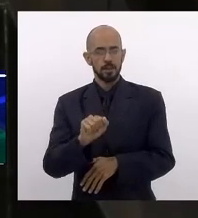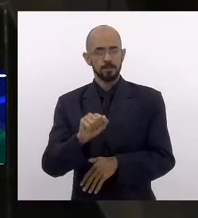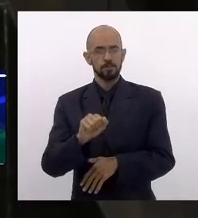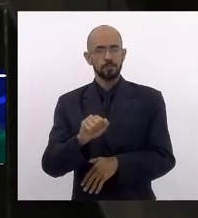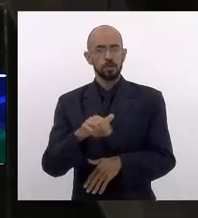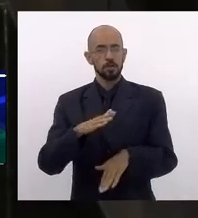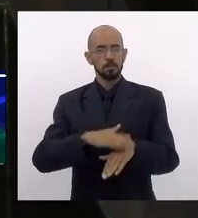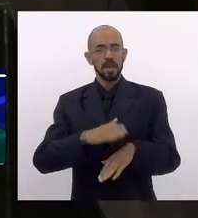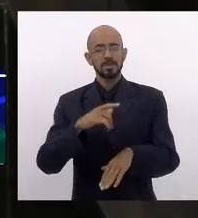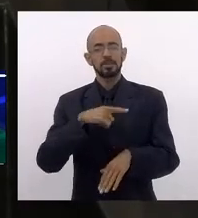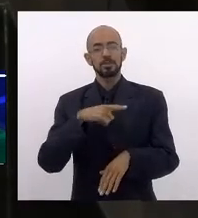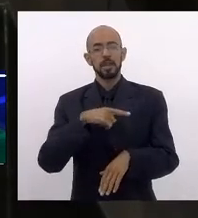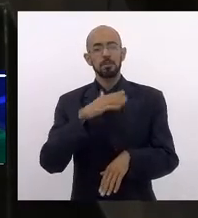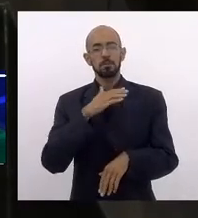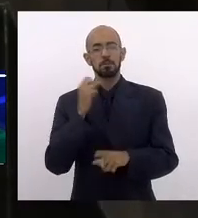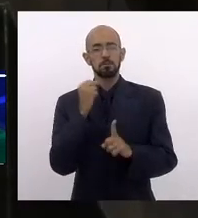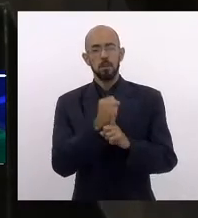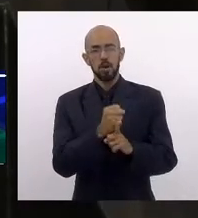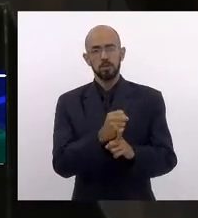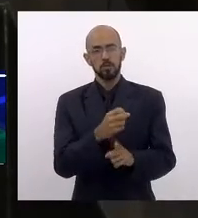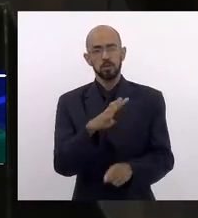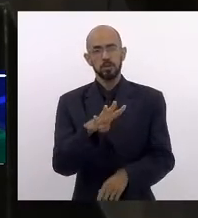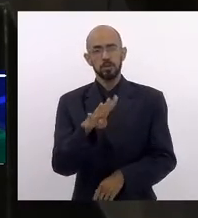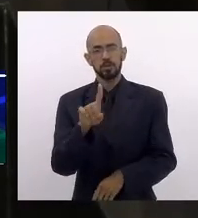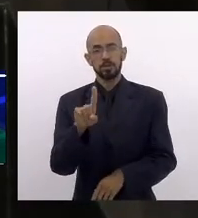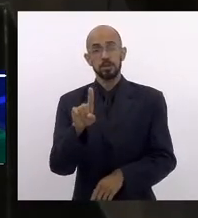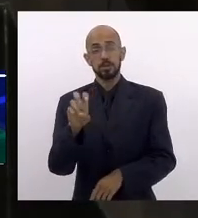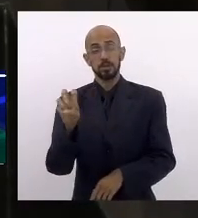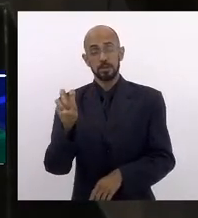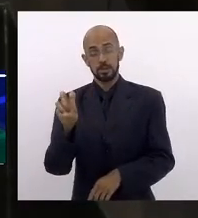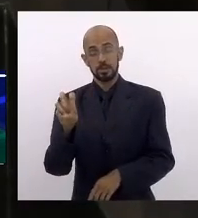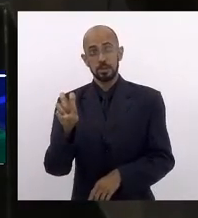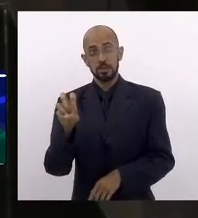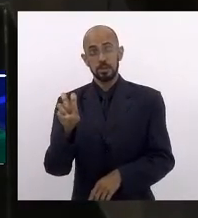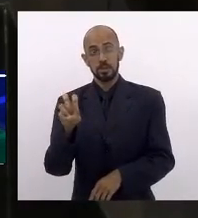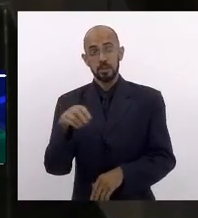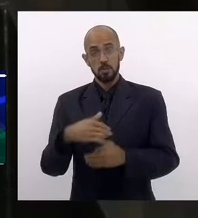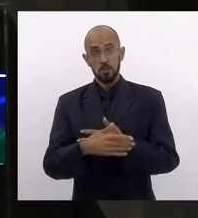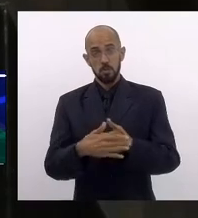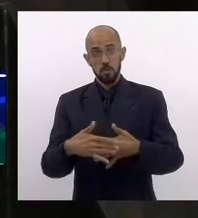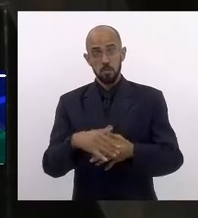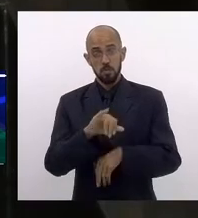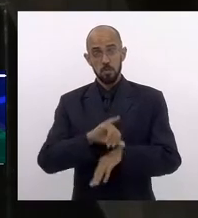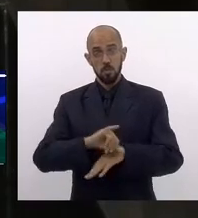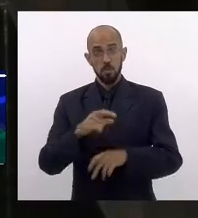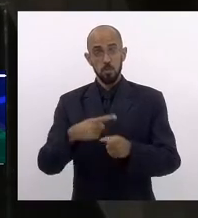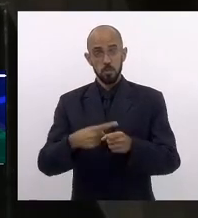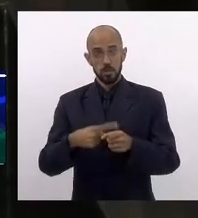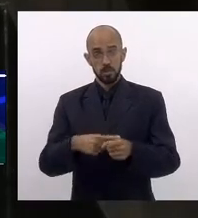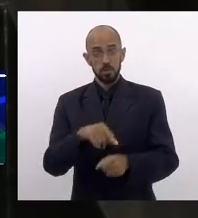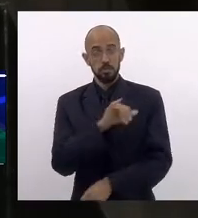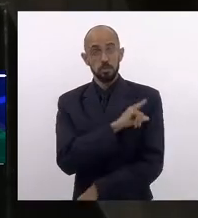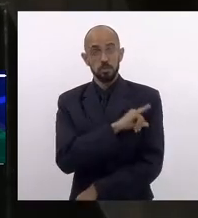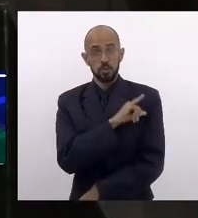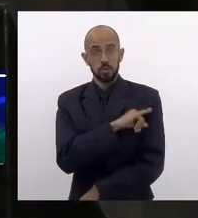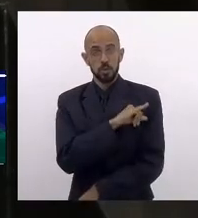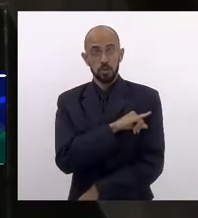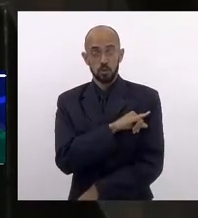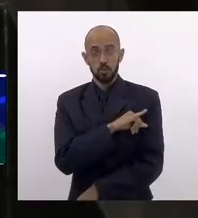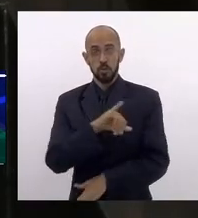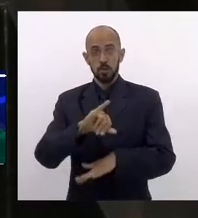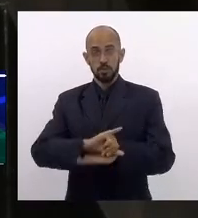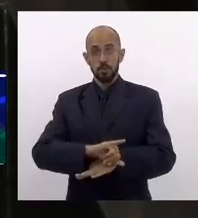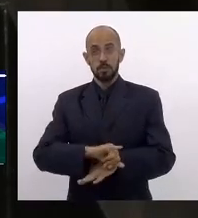as 1.245, são 415. E no município do Rio, eu falei que 1.245